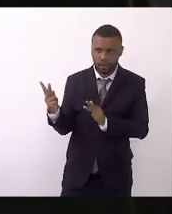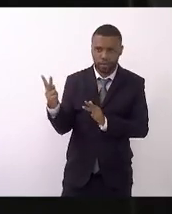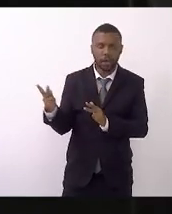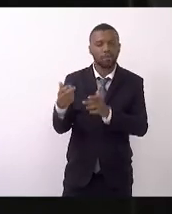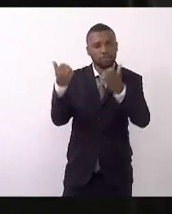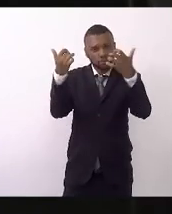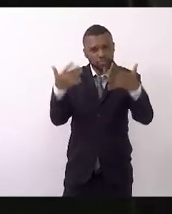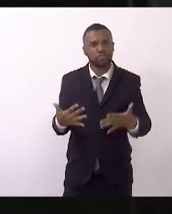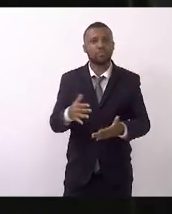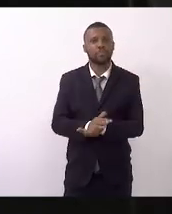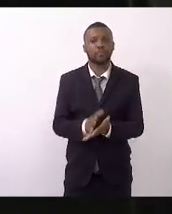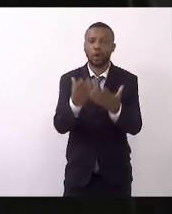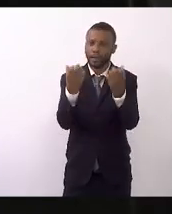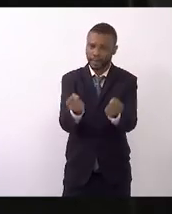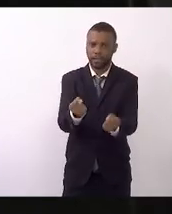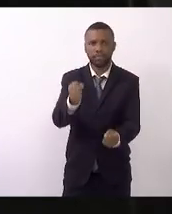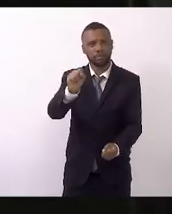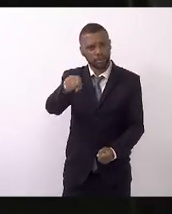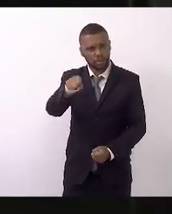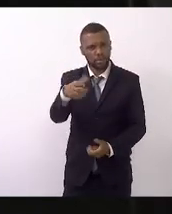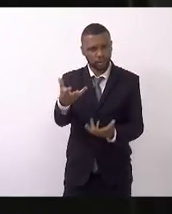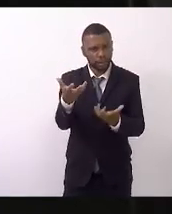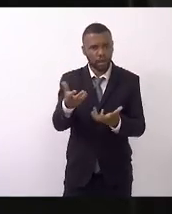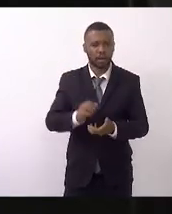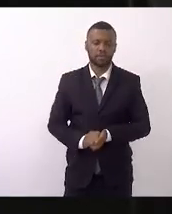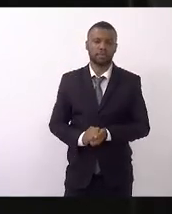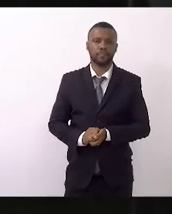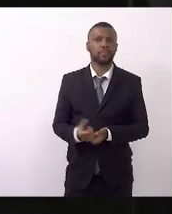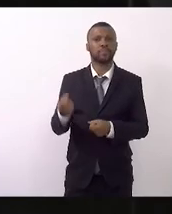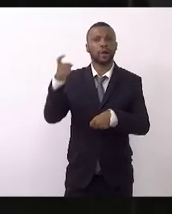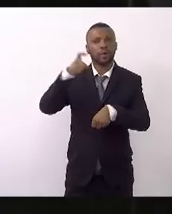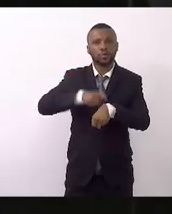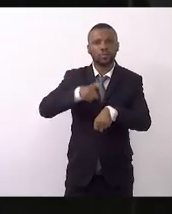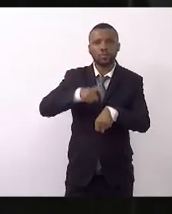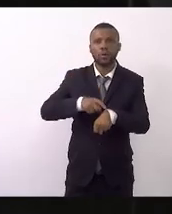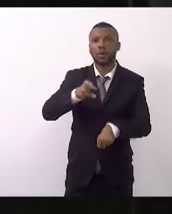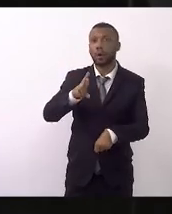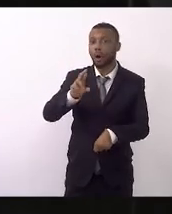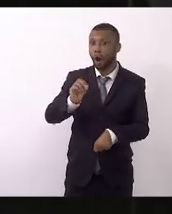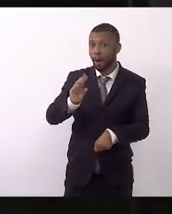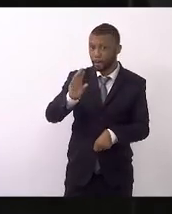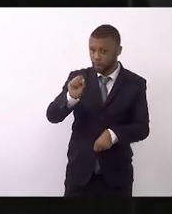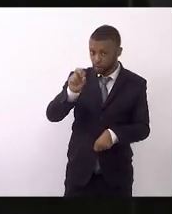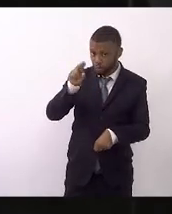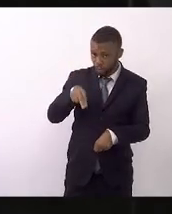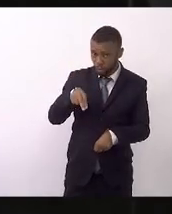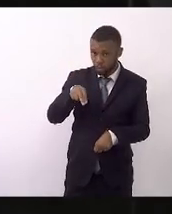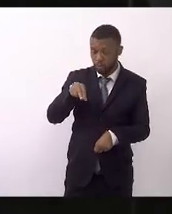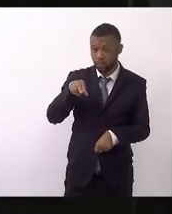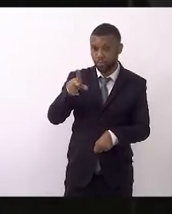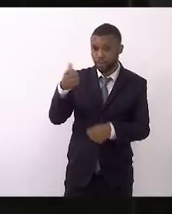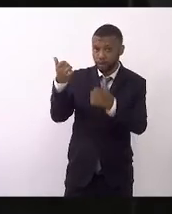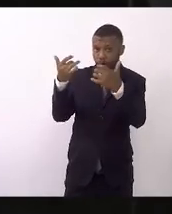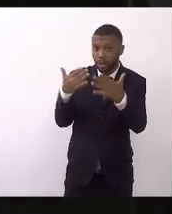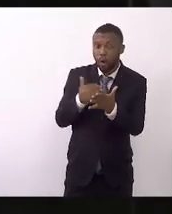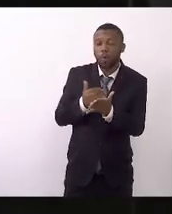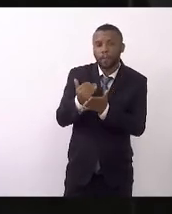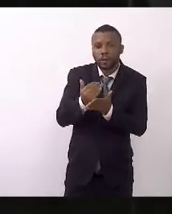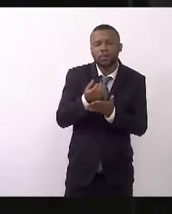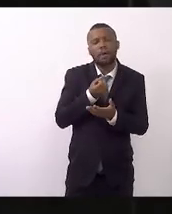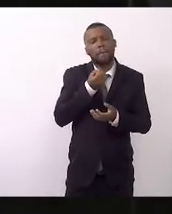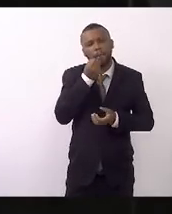disseram, eu quero sim. Foi quando o Robson Coutinho, um dos funcionários, começou a